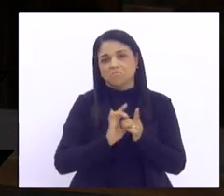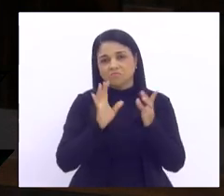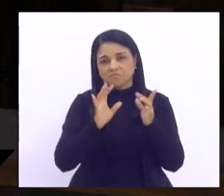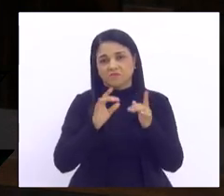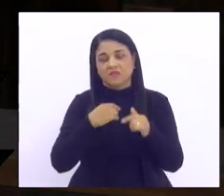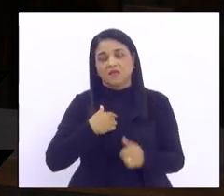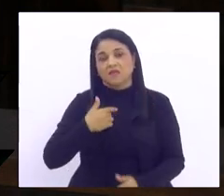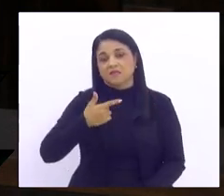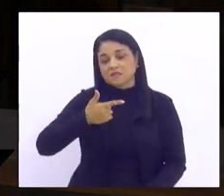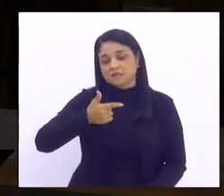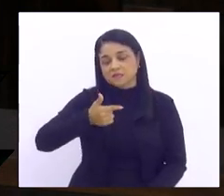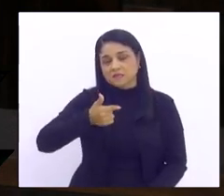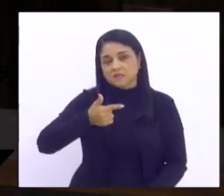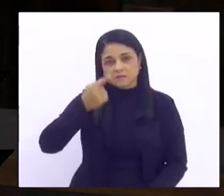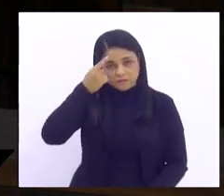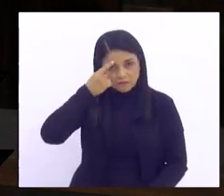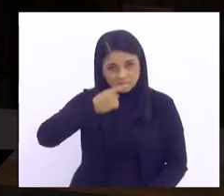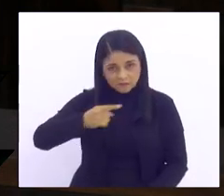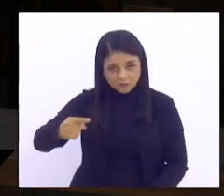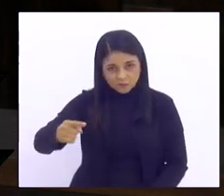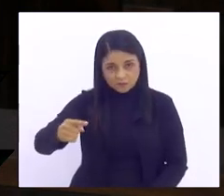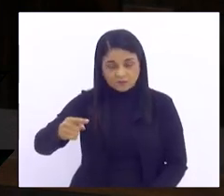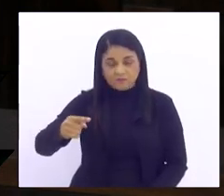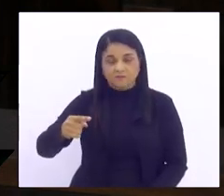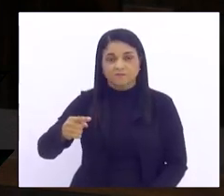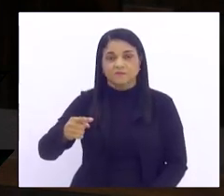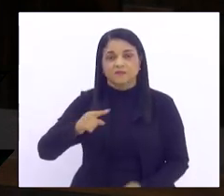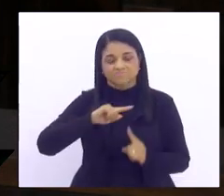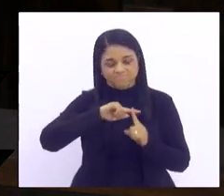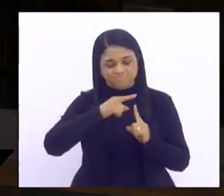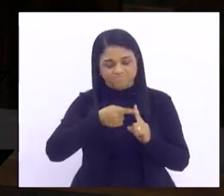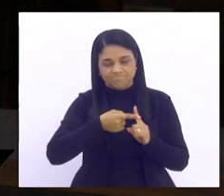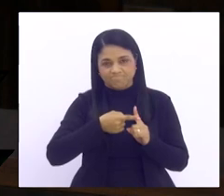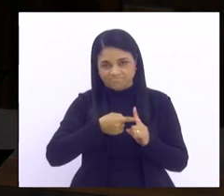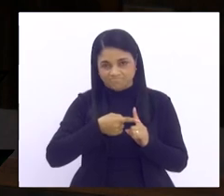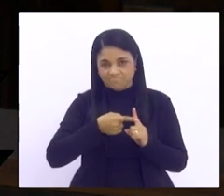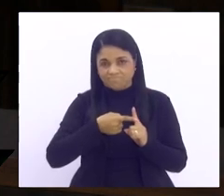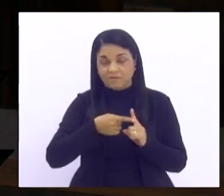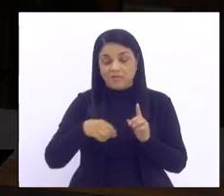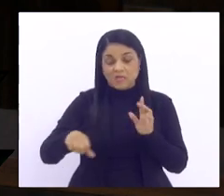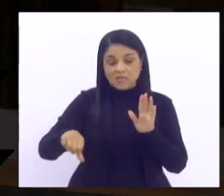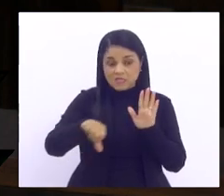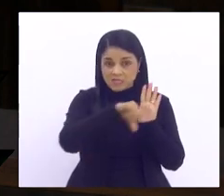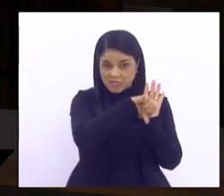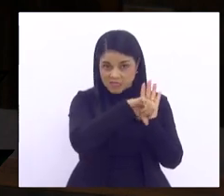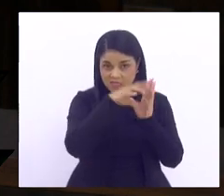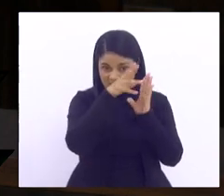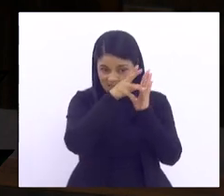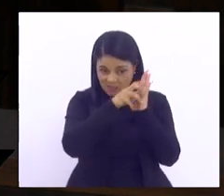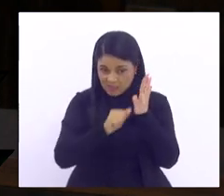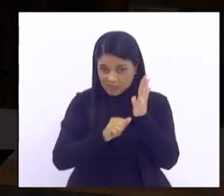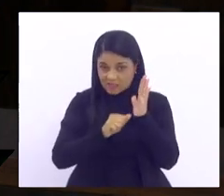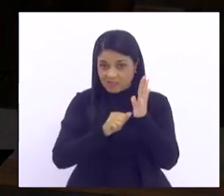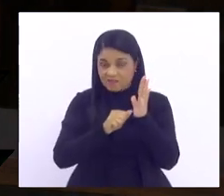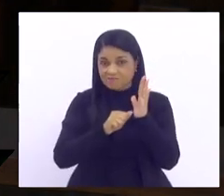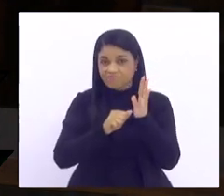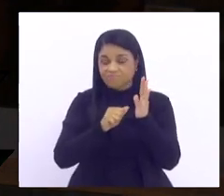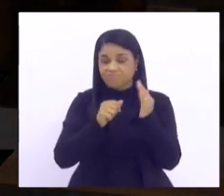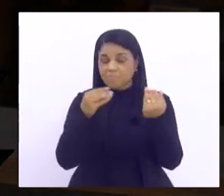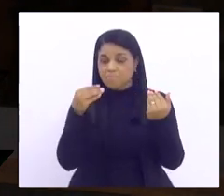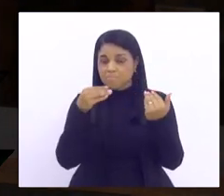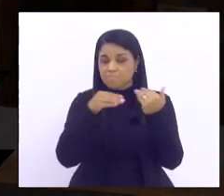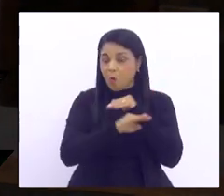gestação. Ou seja, segundo a ADPF, o aborto ser crime fere